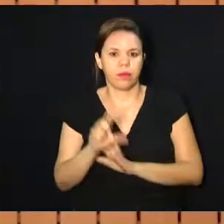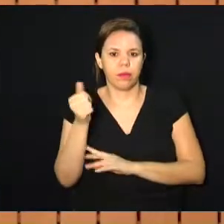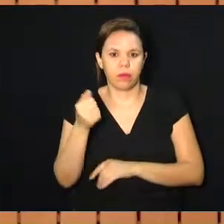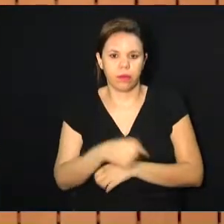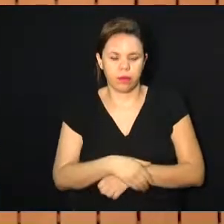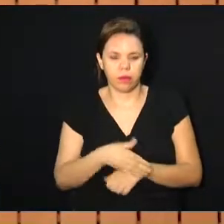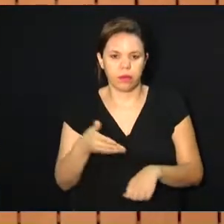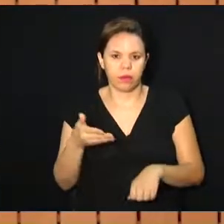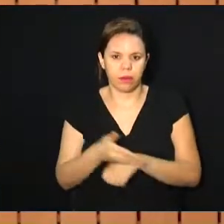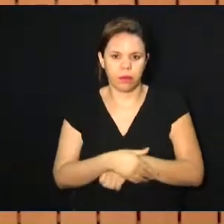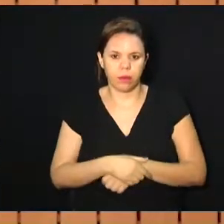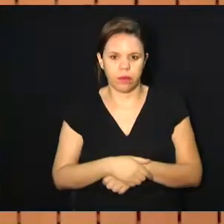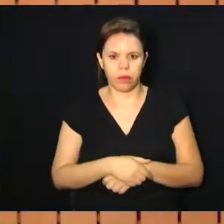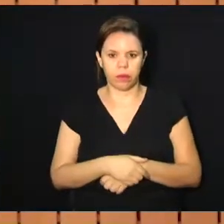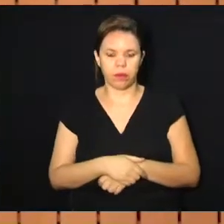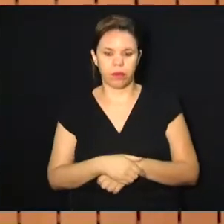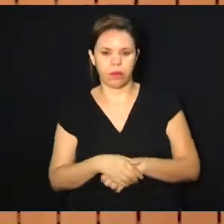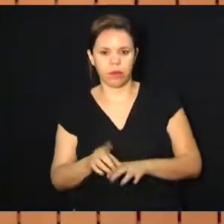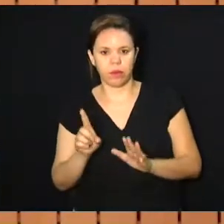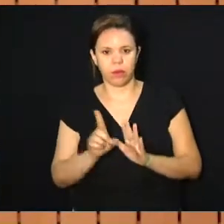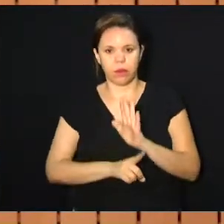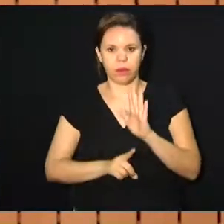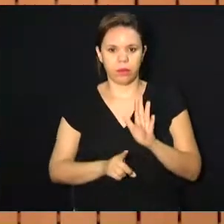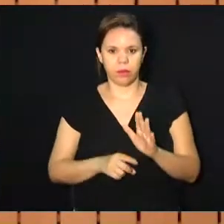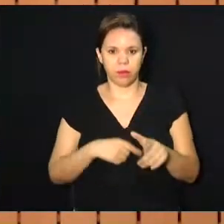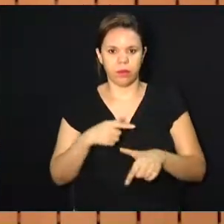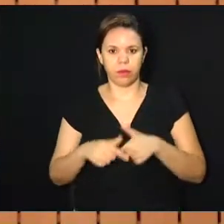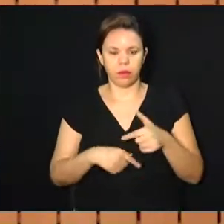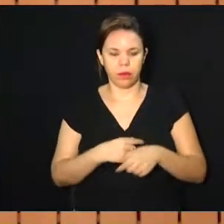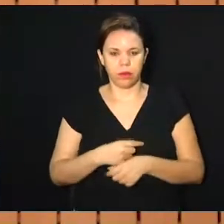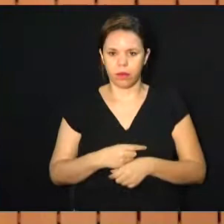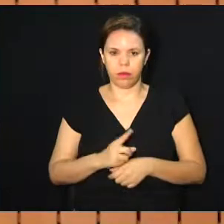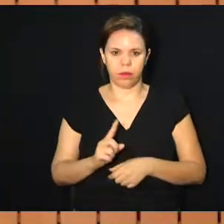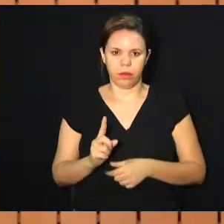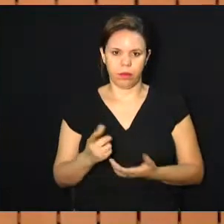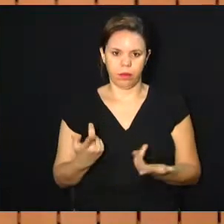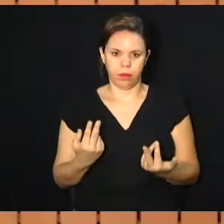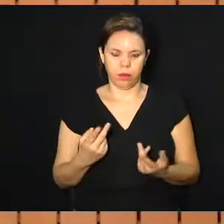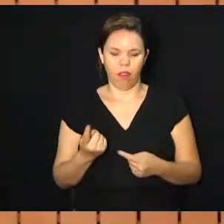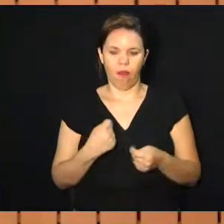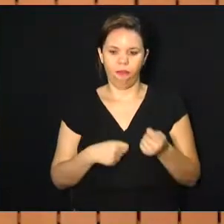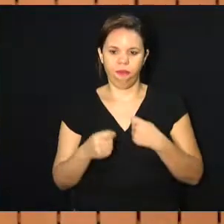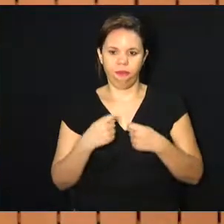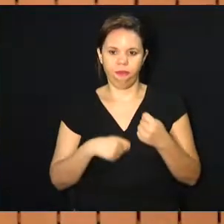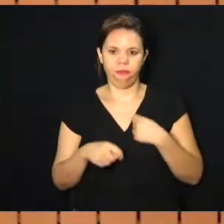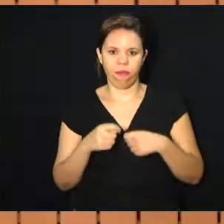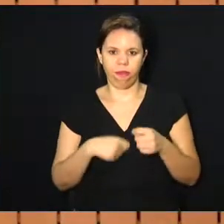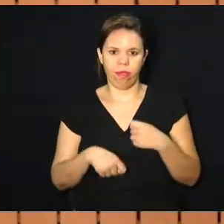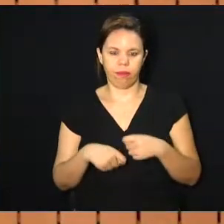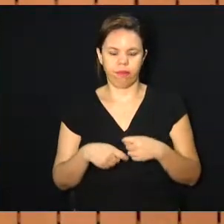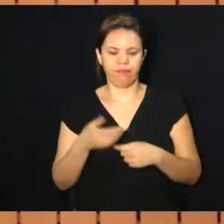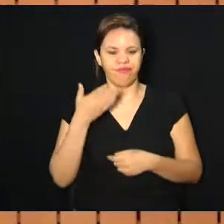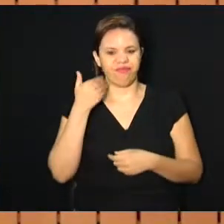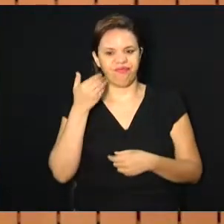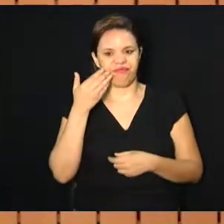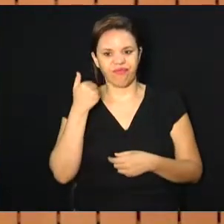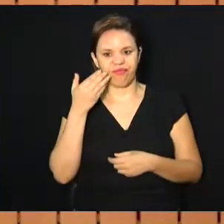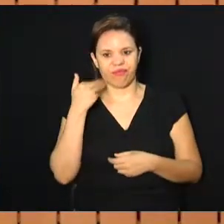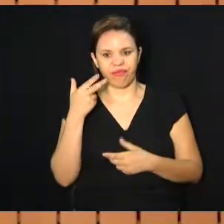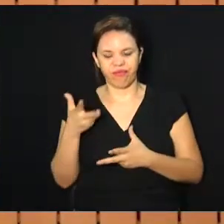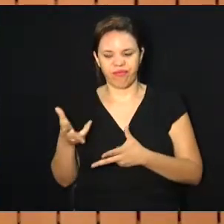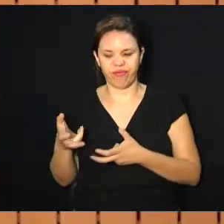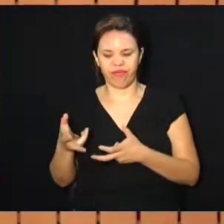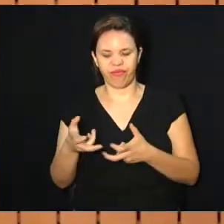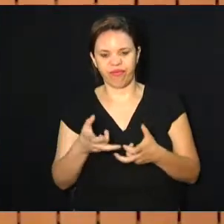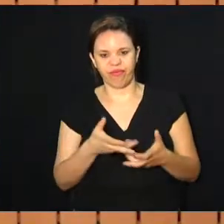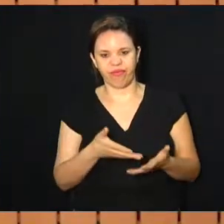de acesso aos direitos e ao trabalho, e não como um negócio a ser explorado comercialmente,